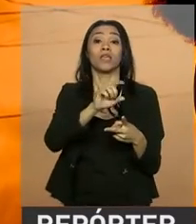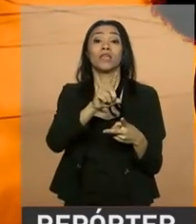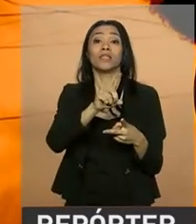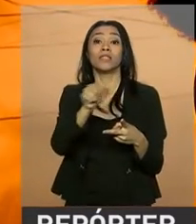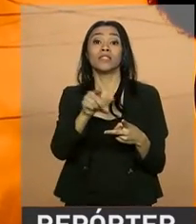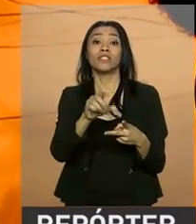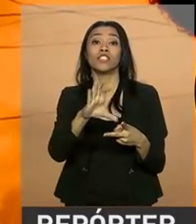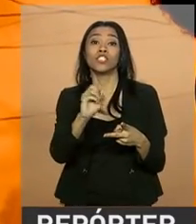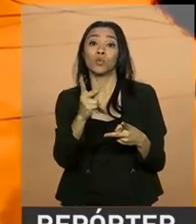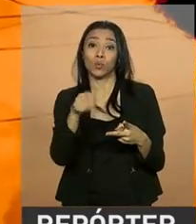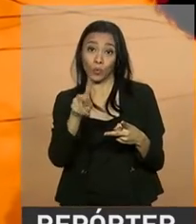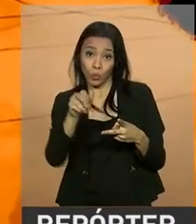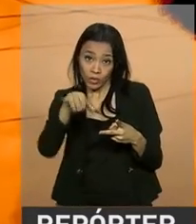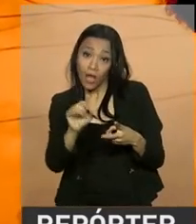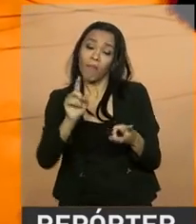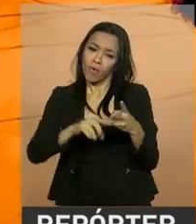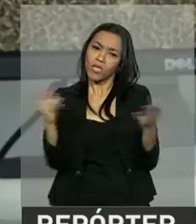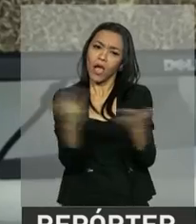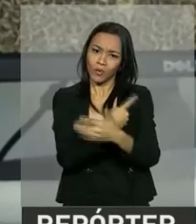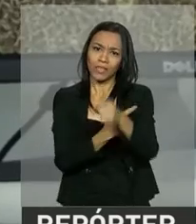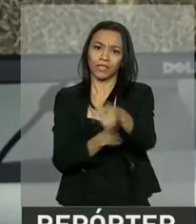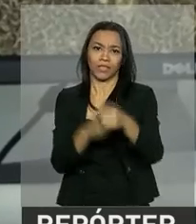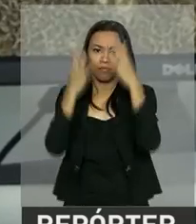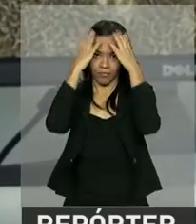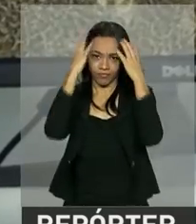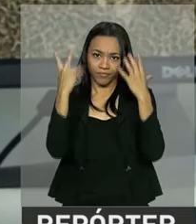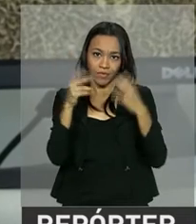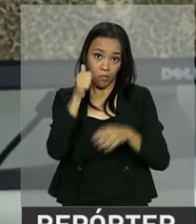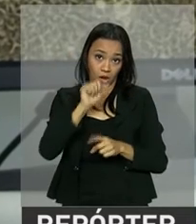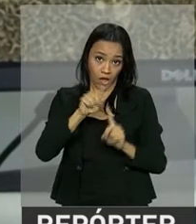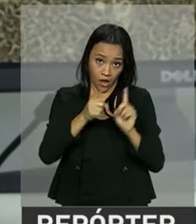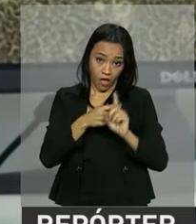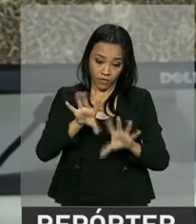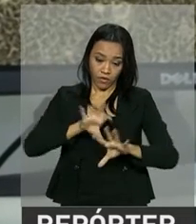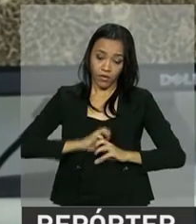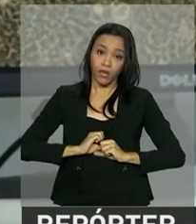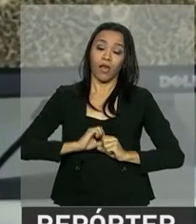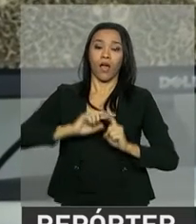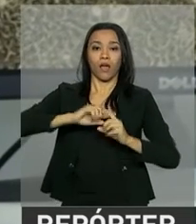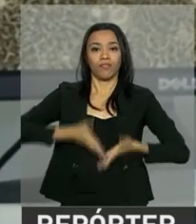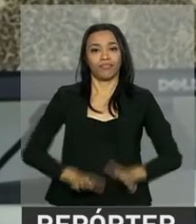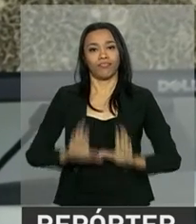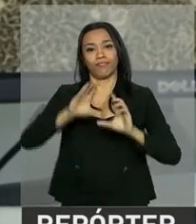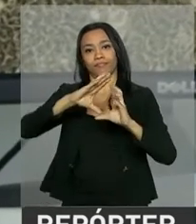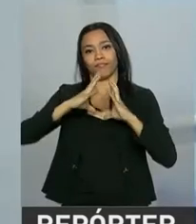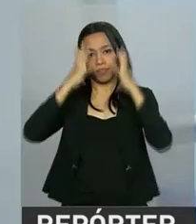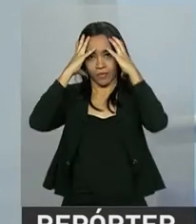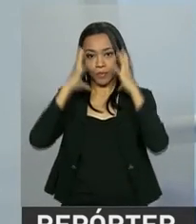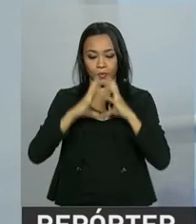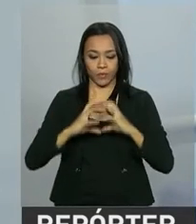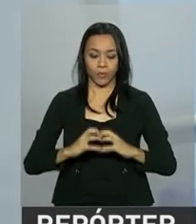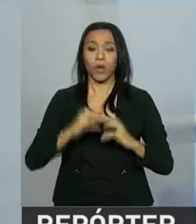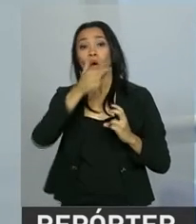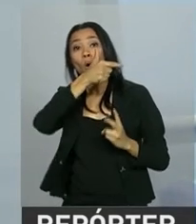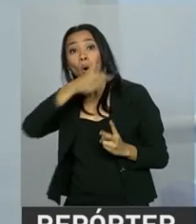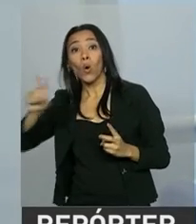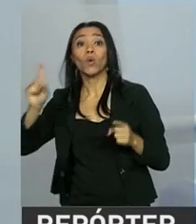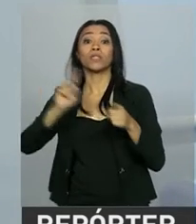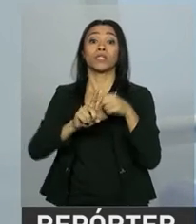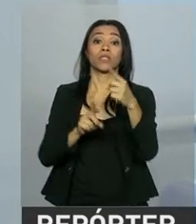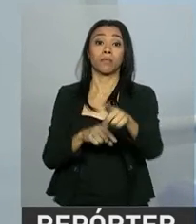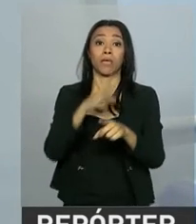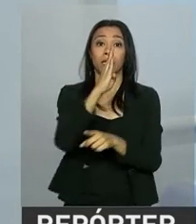pode provocar microcefalia no bebê também há estudos que relacionam o vírus zica com o kilamba e uma